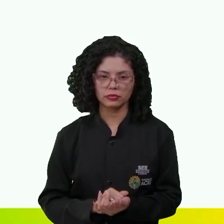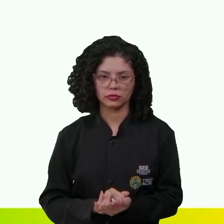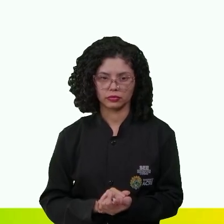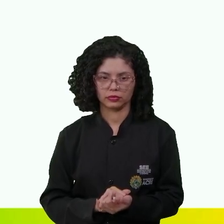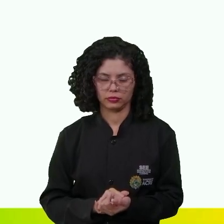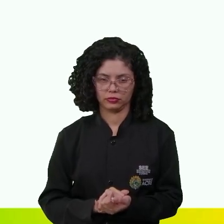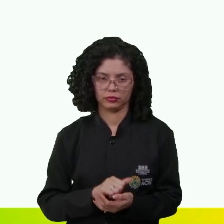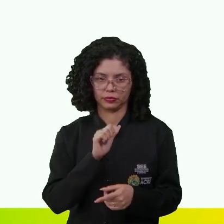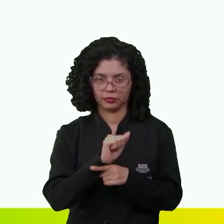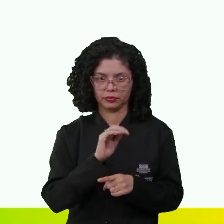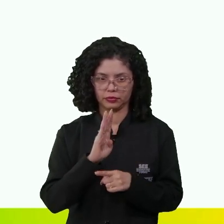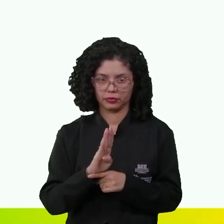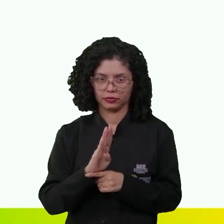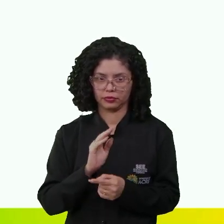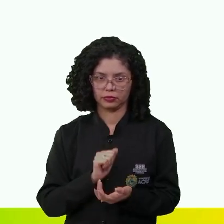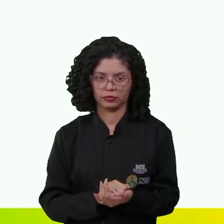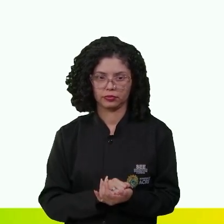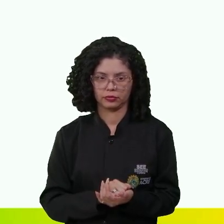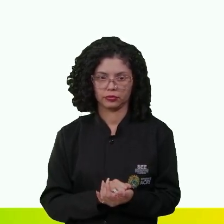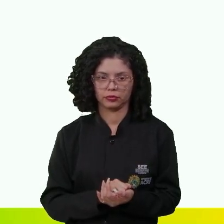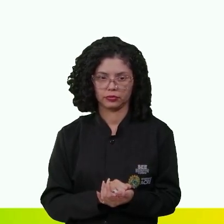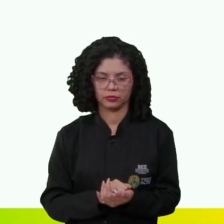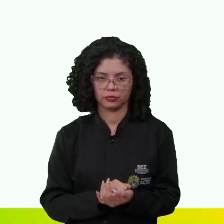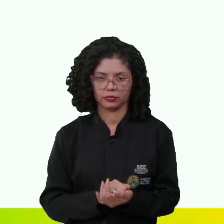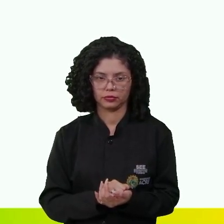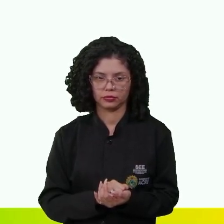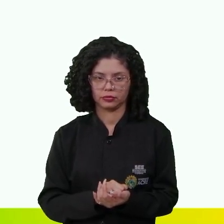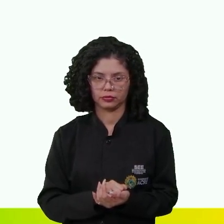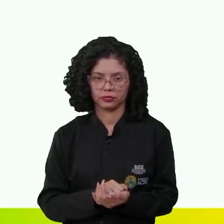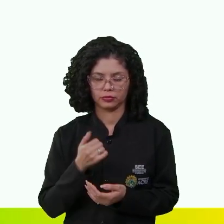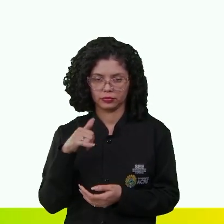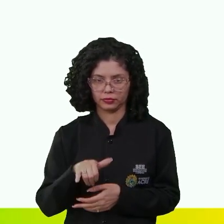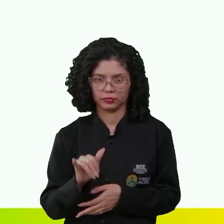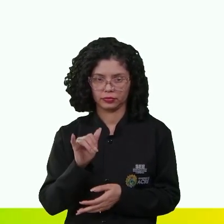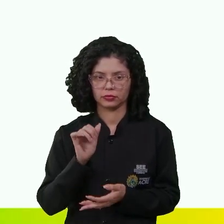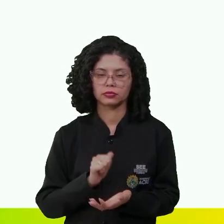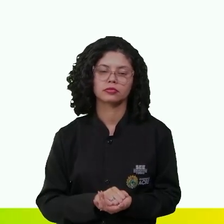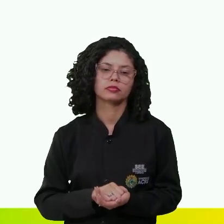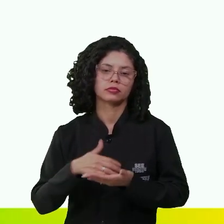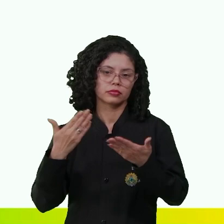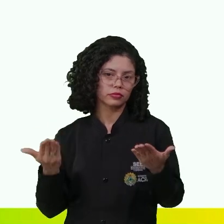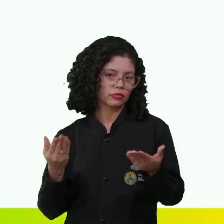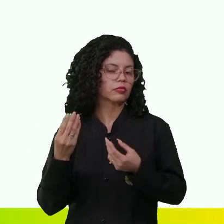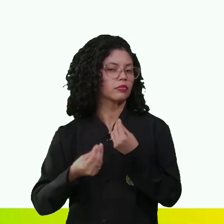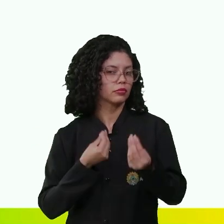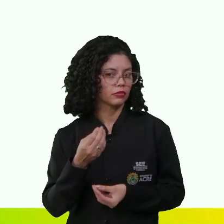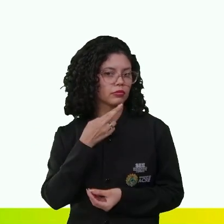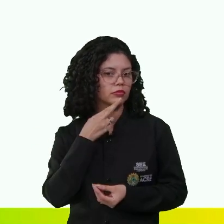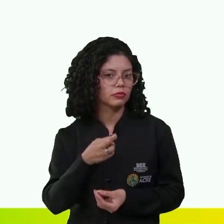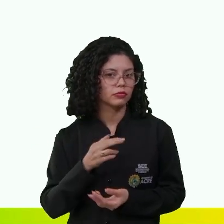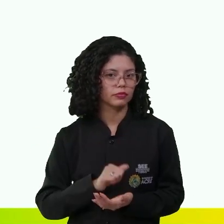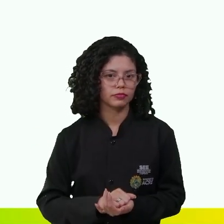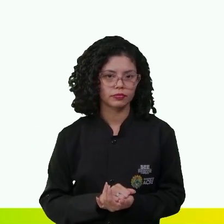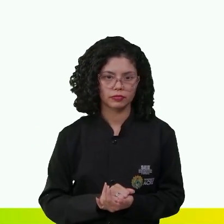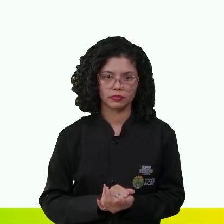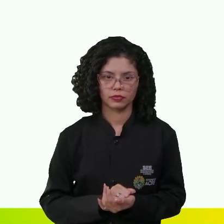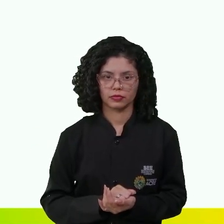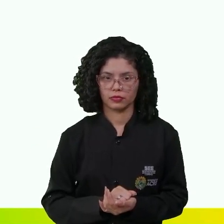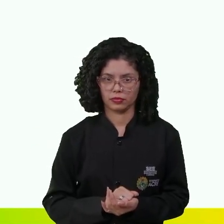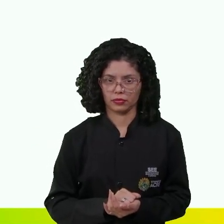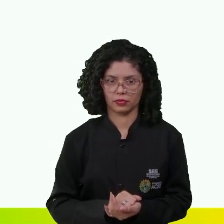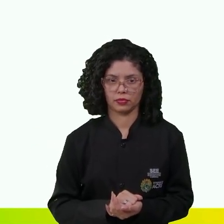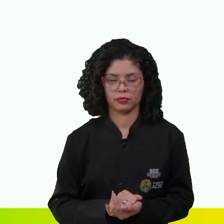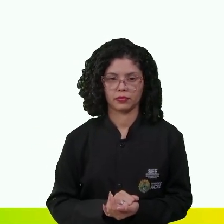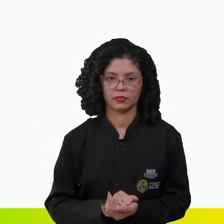como AB está para Y. E aí, como é que a gente faz? AD eu sei que é